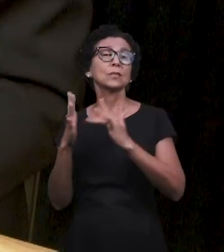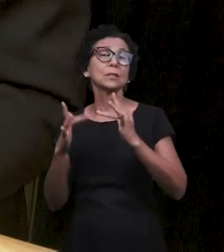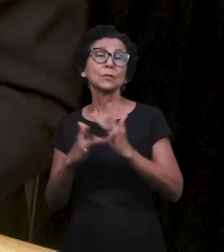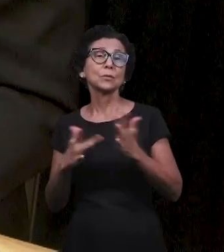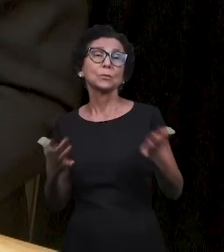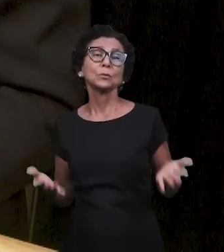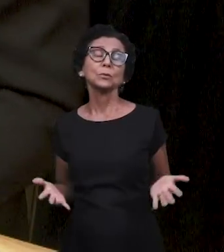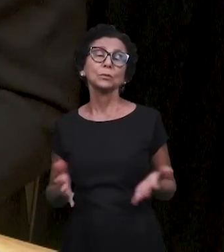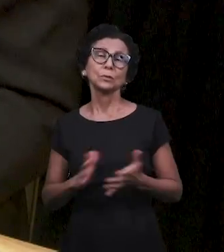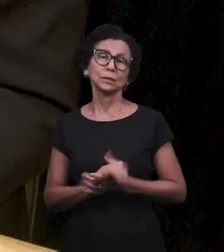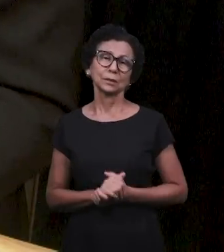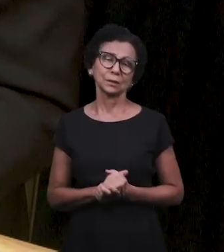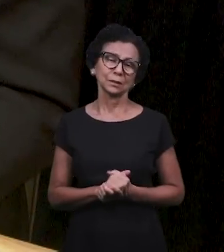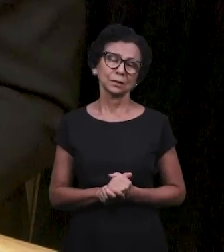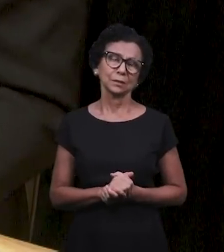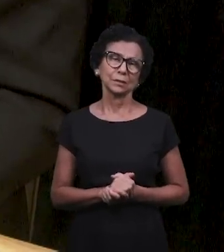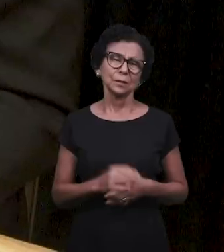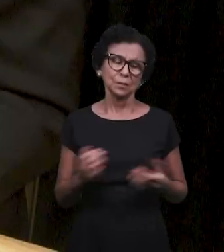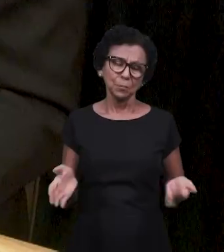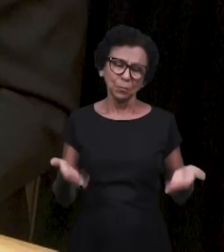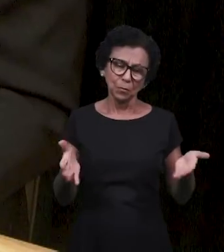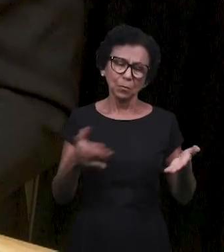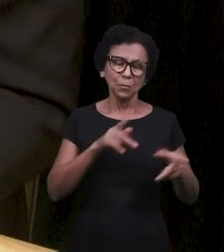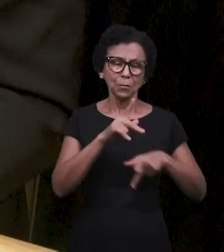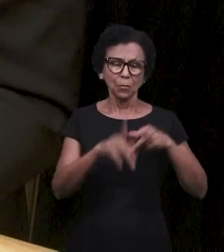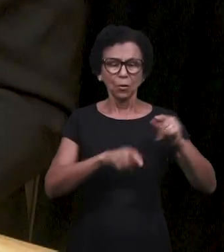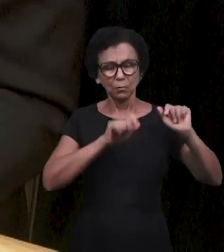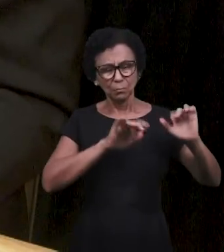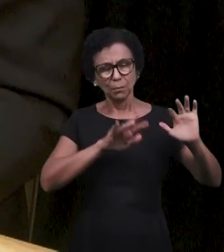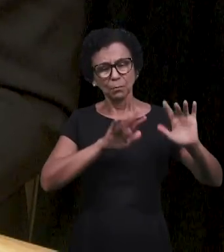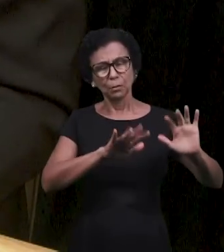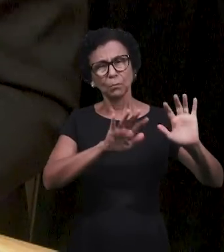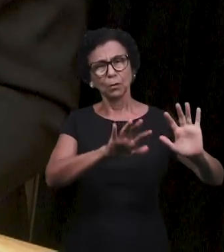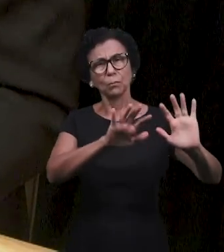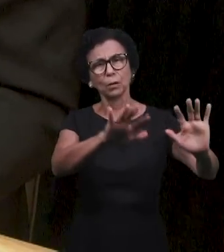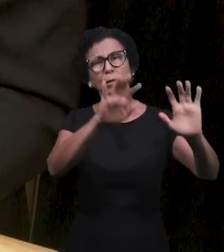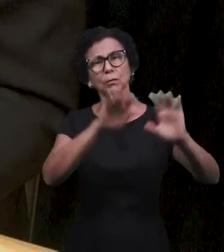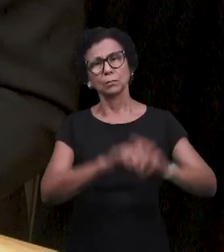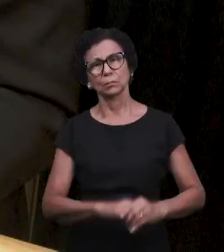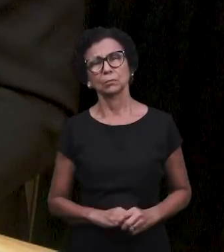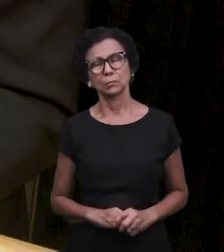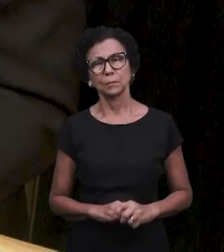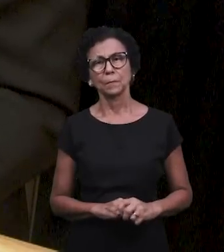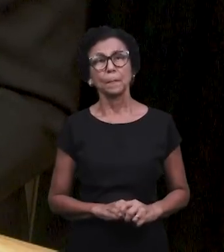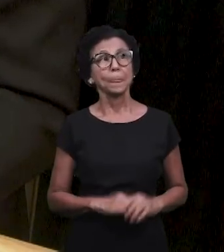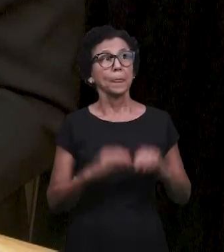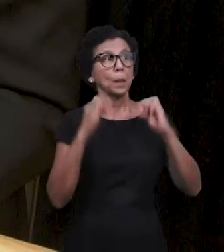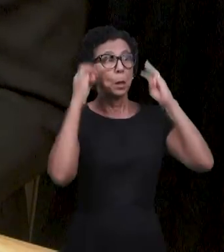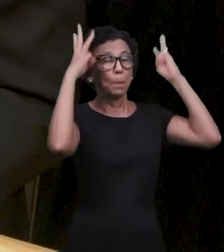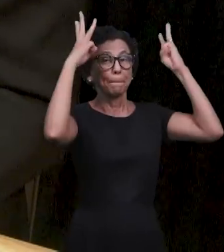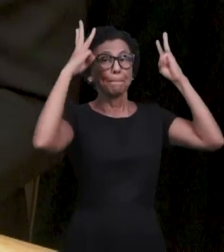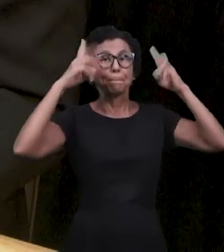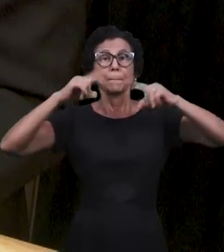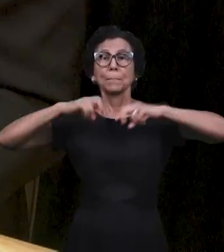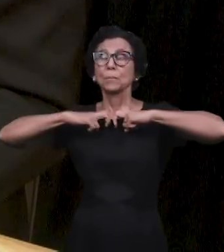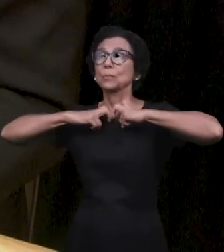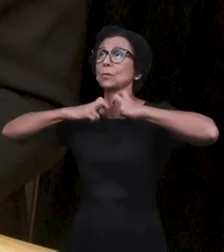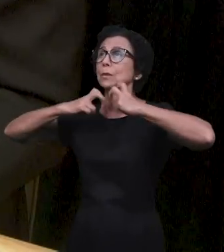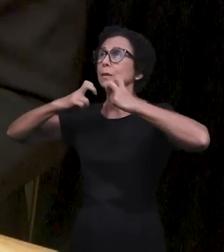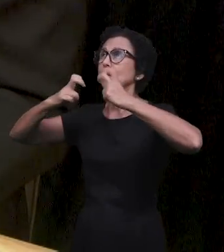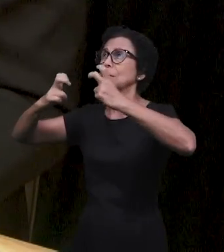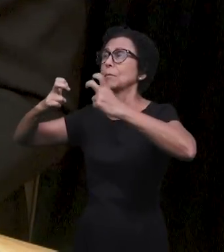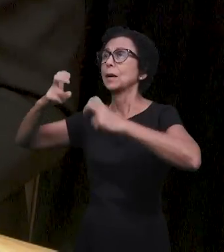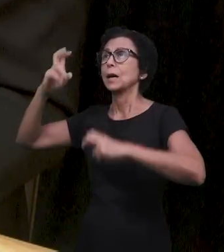Diga ao povo que marche. Por que clamas a mim? Diga ao povo que marche. Por que clamas? O Senhor está falando aqui. Quando Moisés foi clamar ao Senhor, o